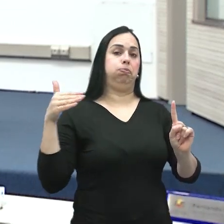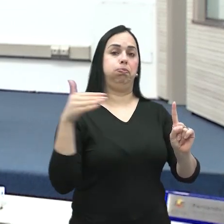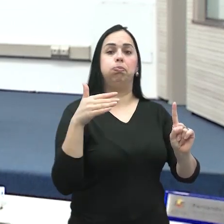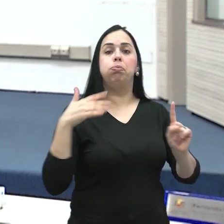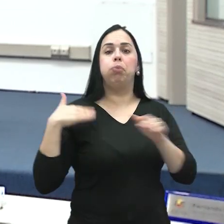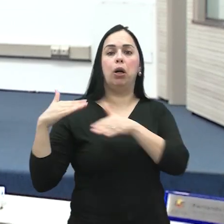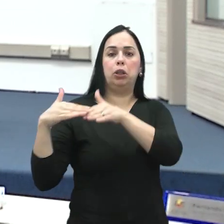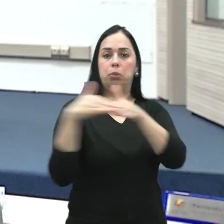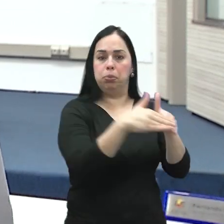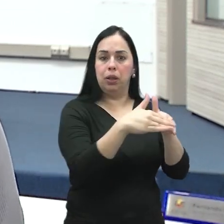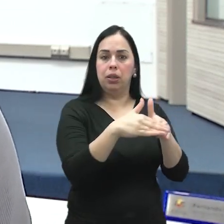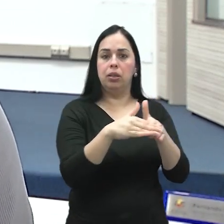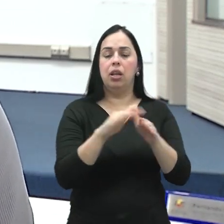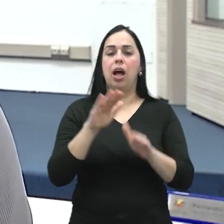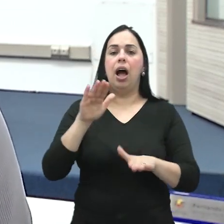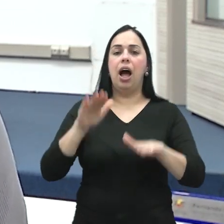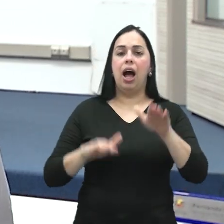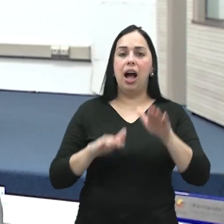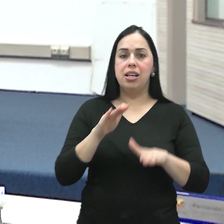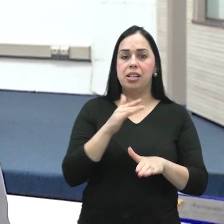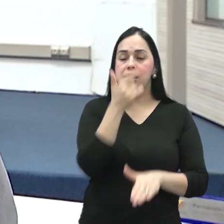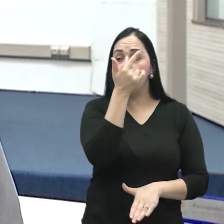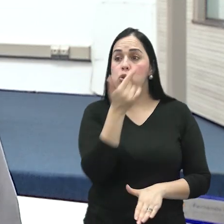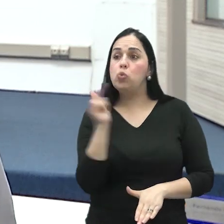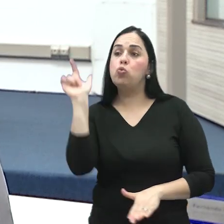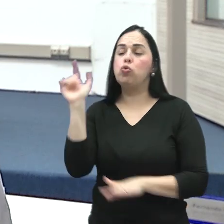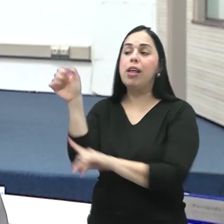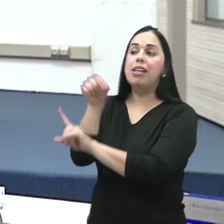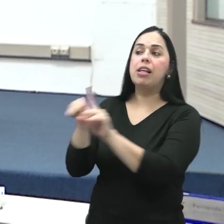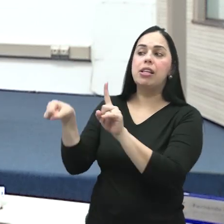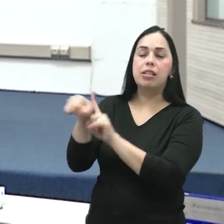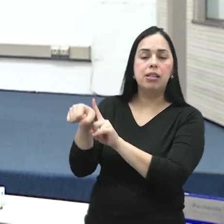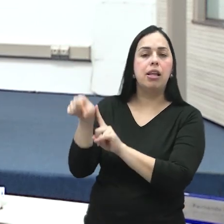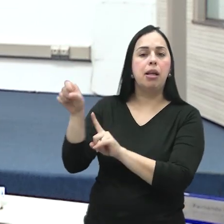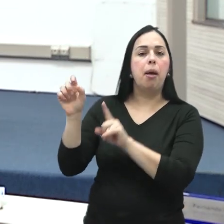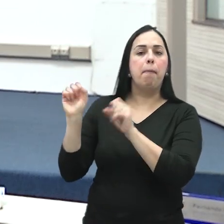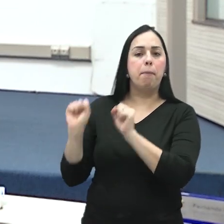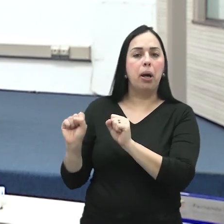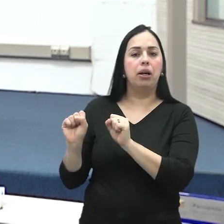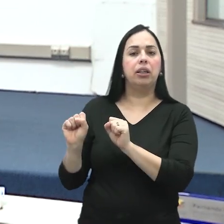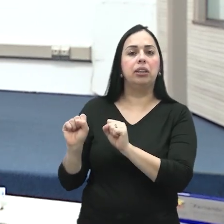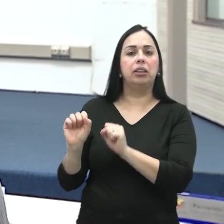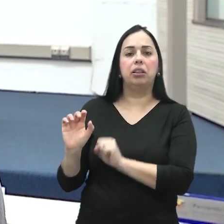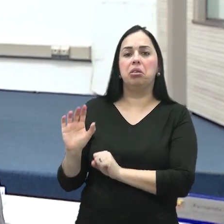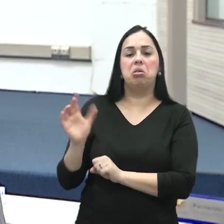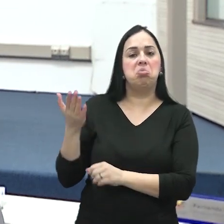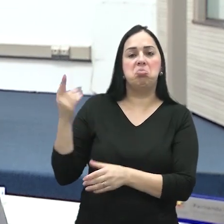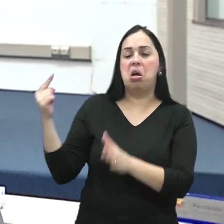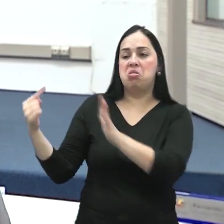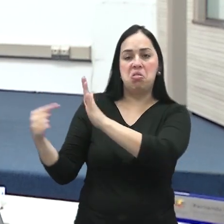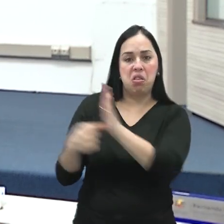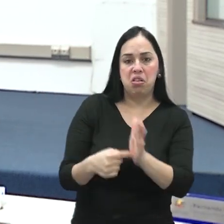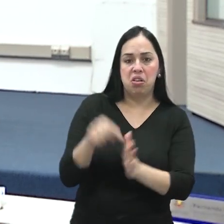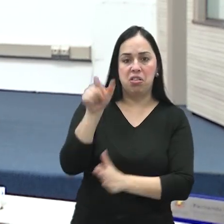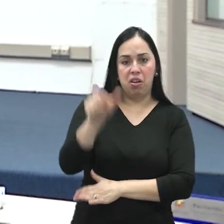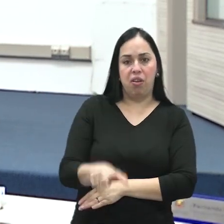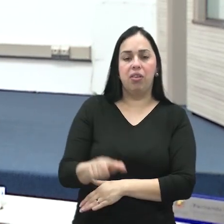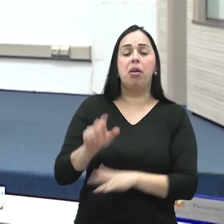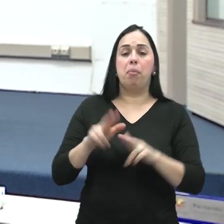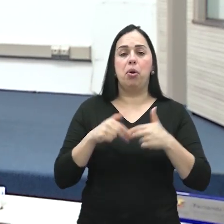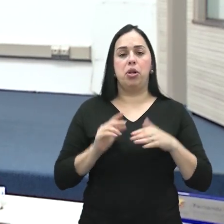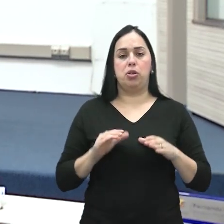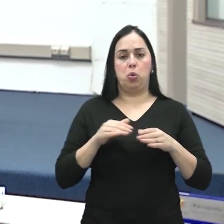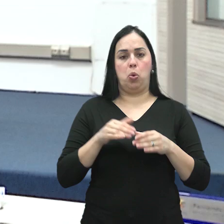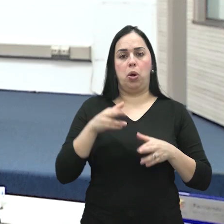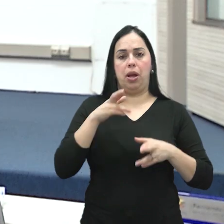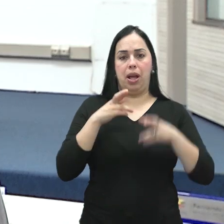vereador aí fora tem alguma ação, de repente até no exercício do mandato dele, que alguém denuncia, aí